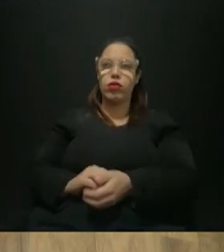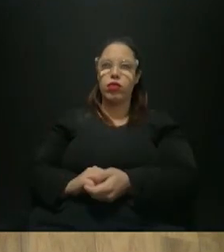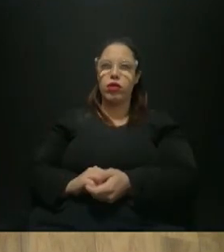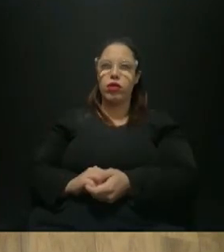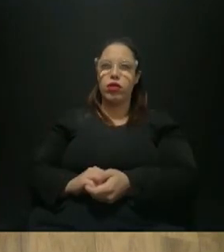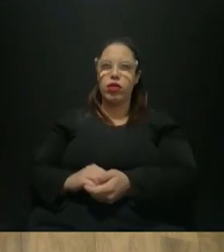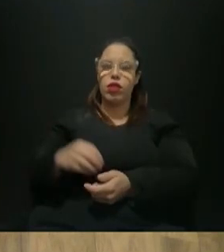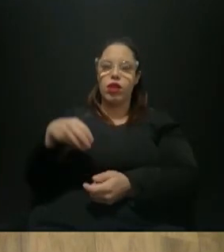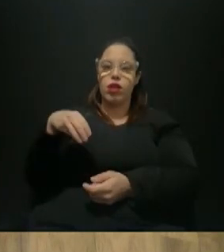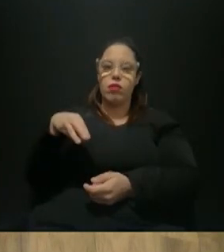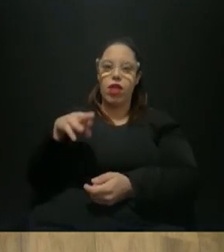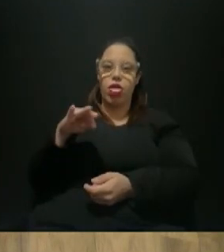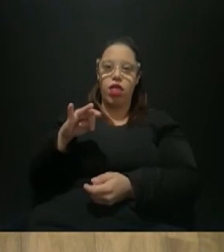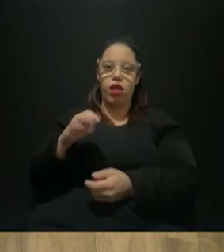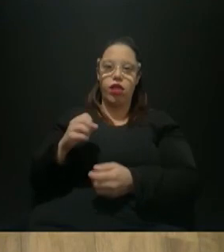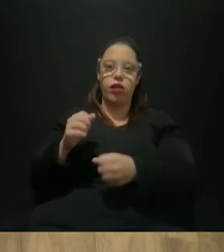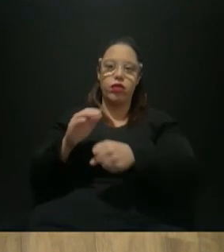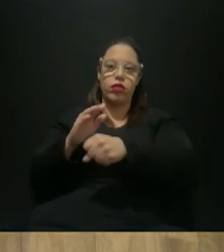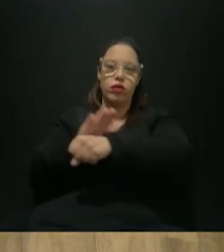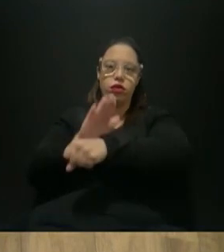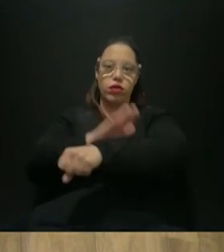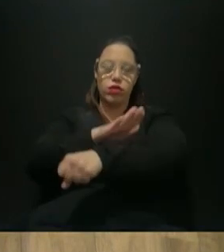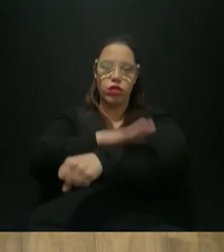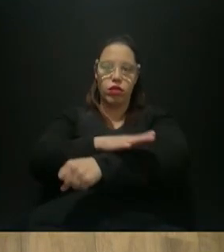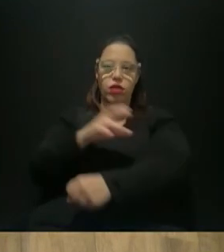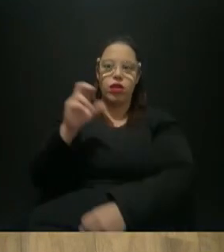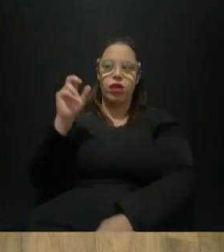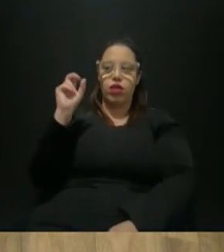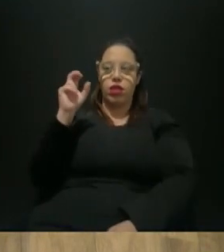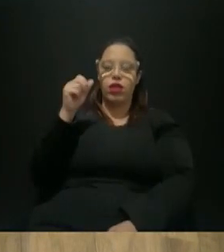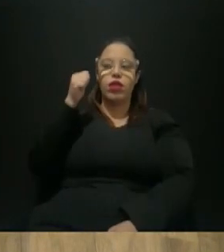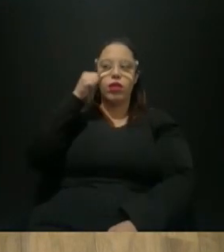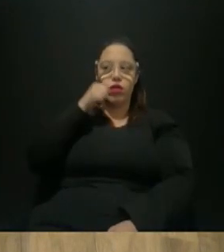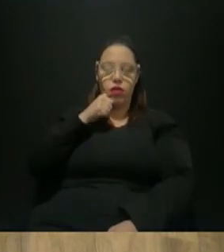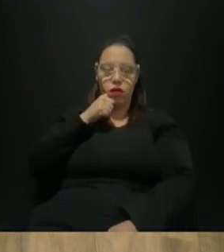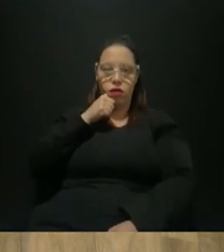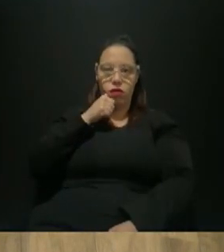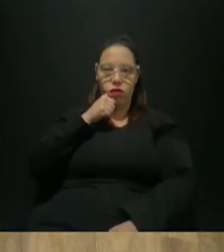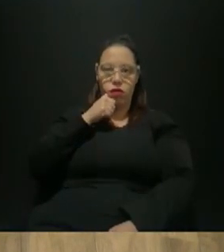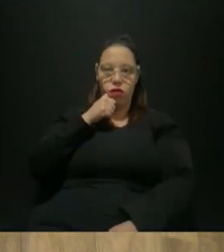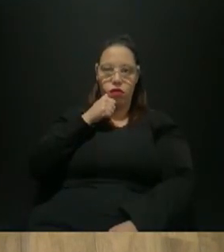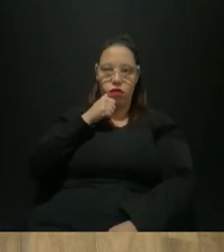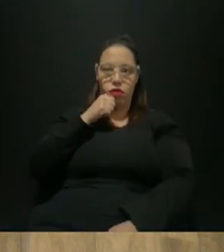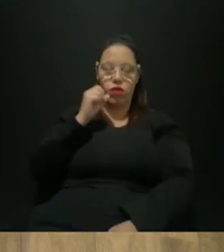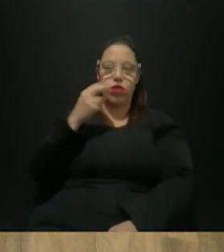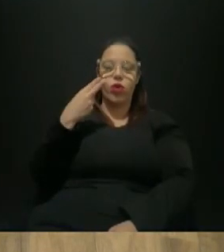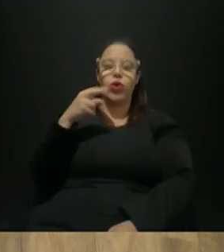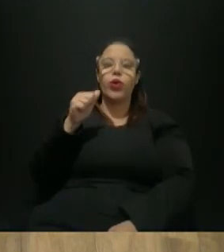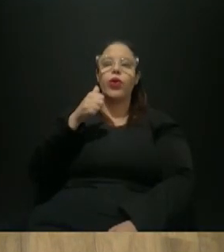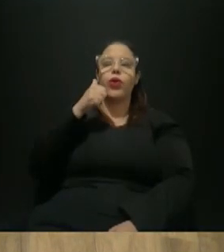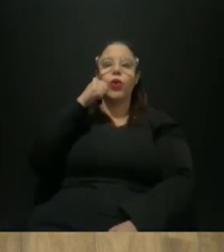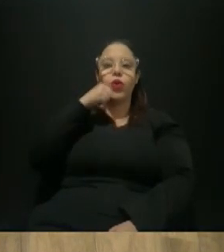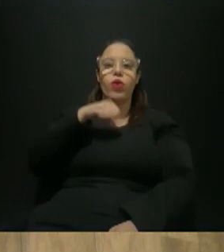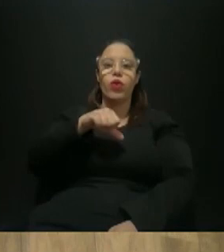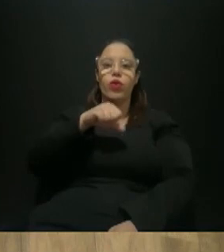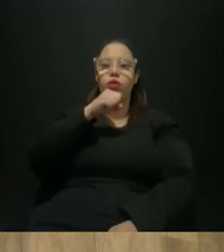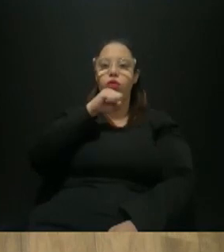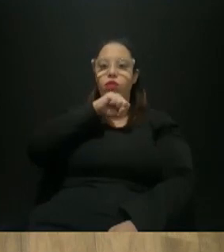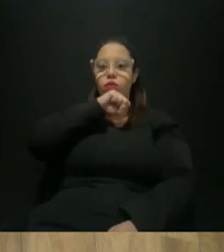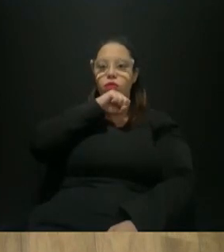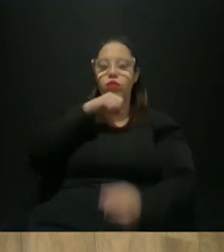são criadas por avós, não, por mães ou avós. Tá. O resto tem,